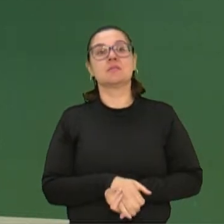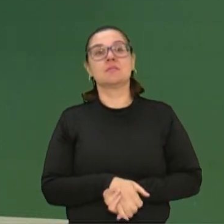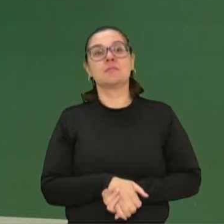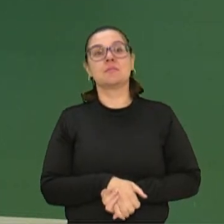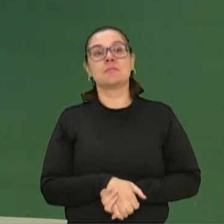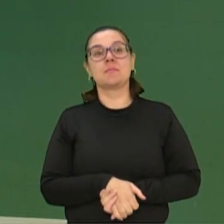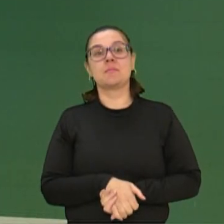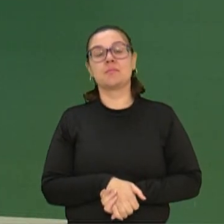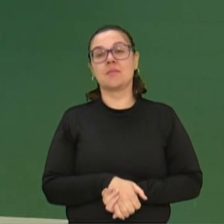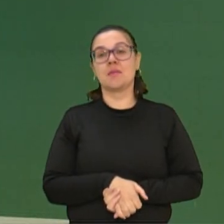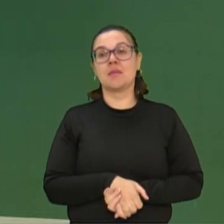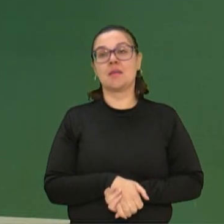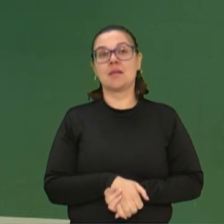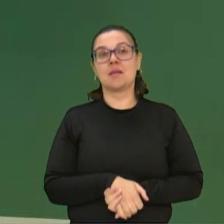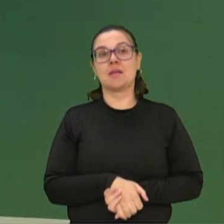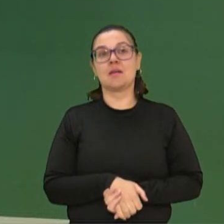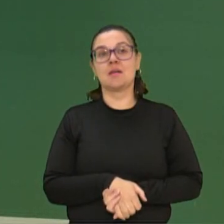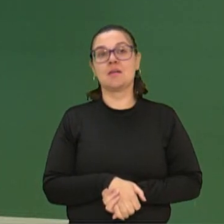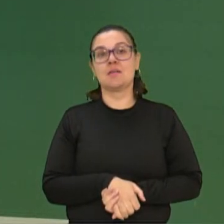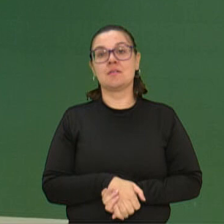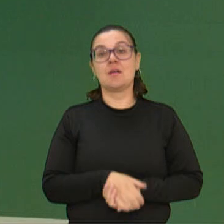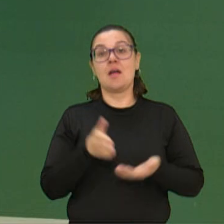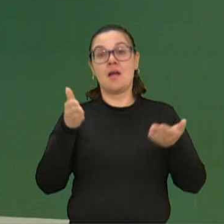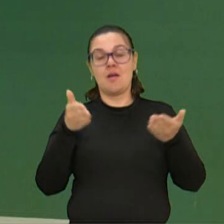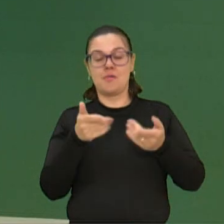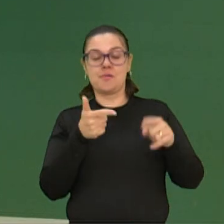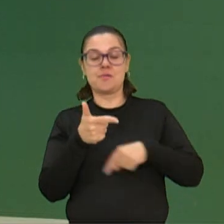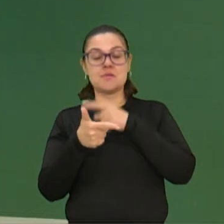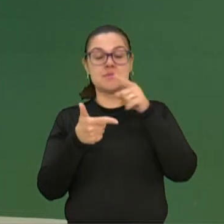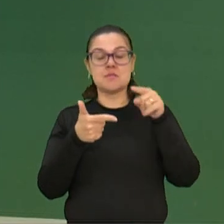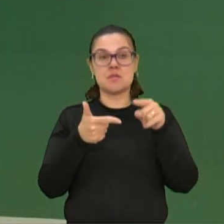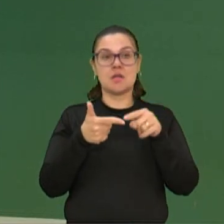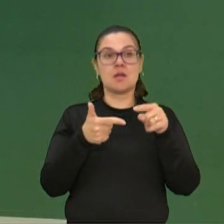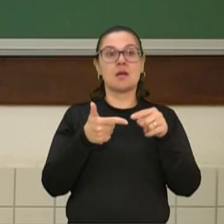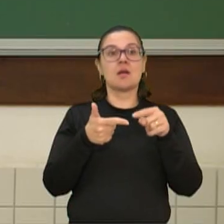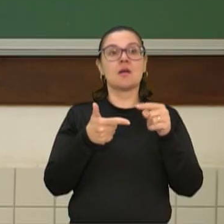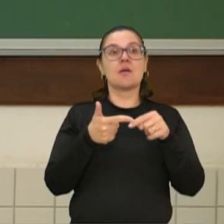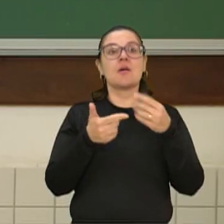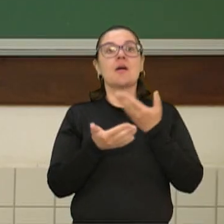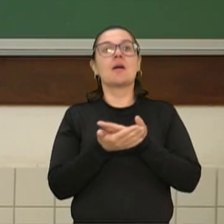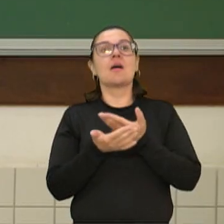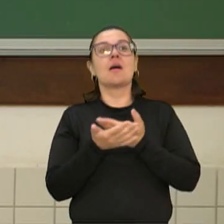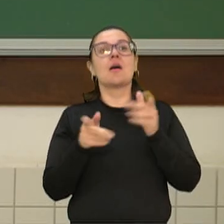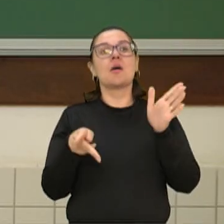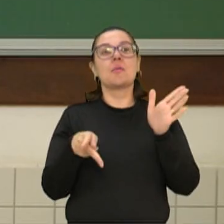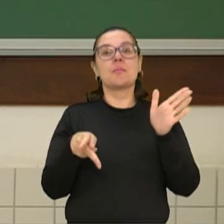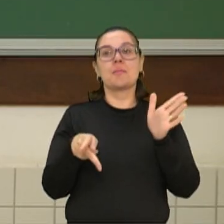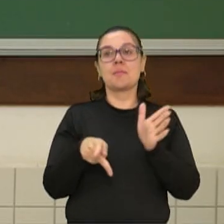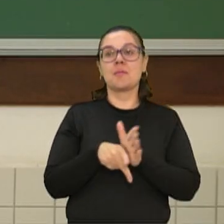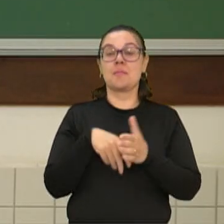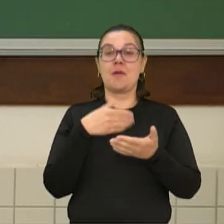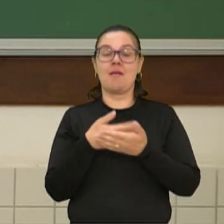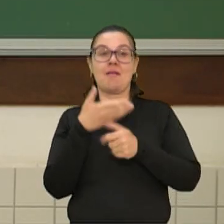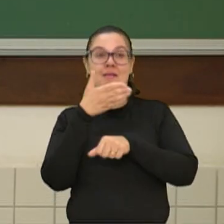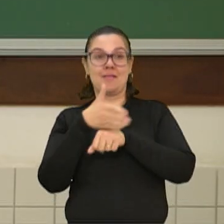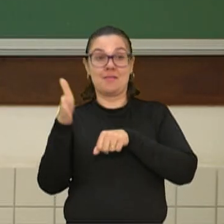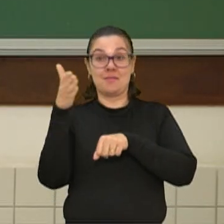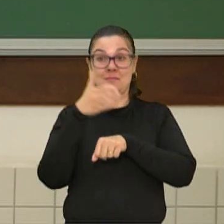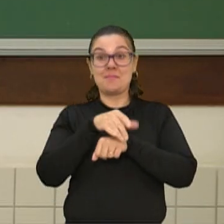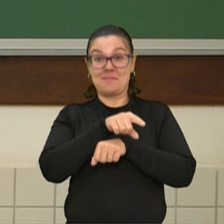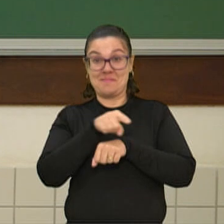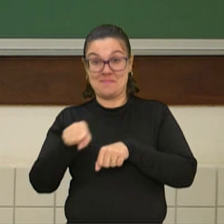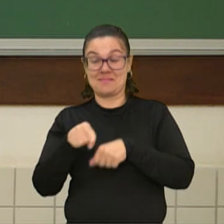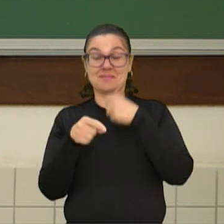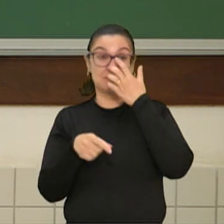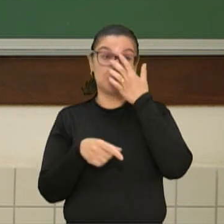aqui a gente vai passar para a nossa segunda parte da aula, que é a nossa tão esperada parte prática